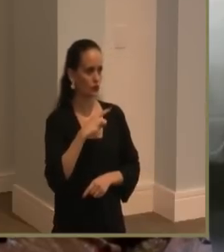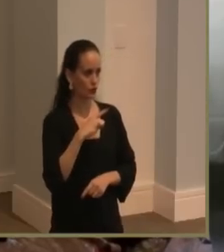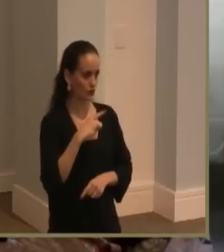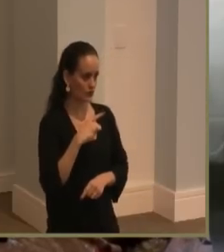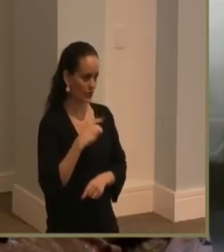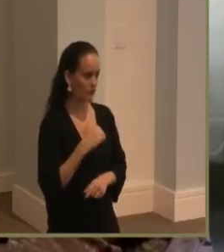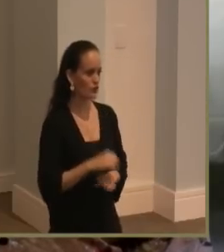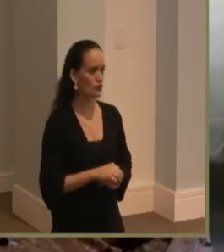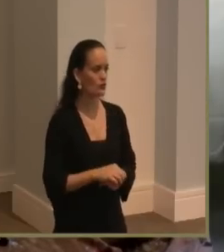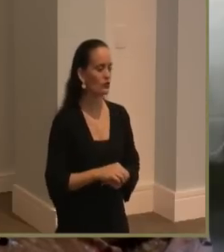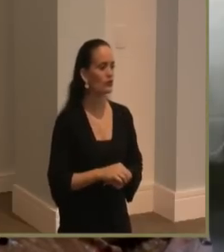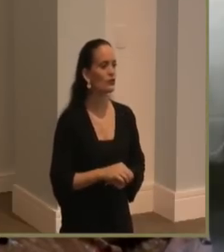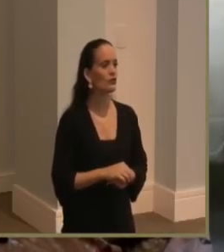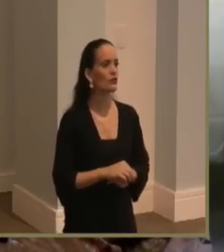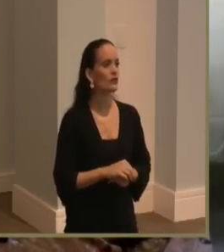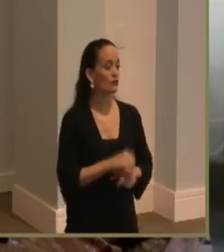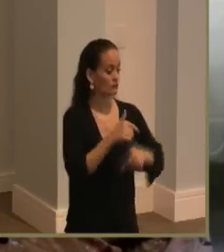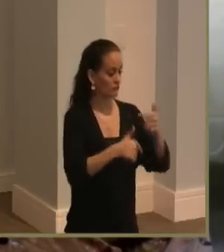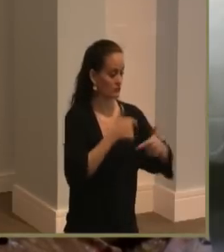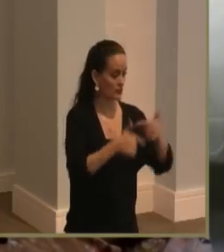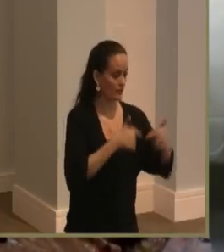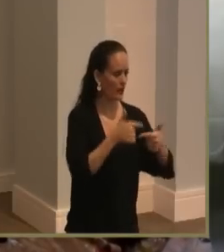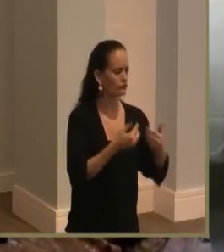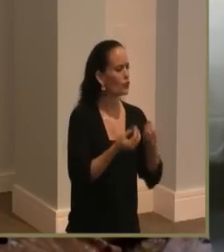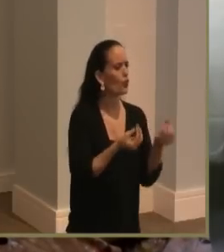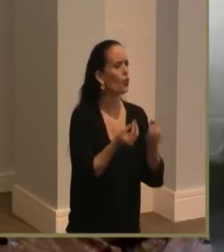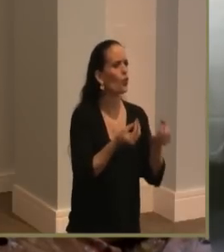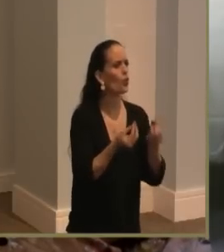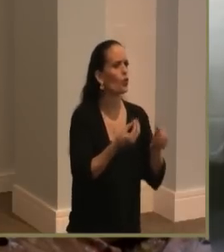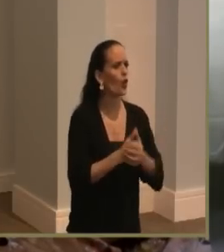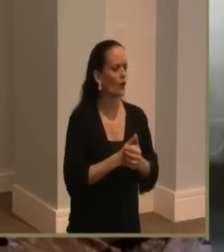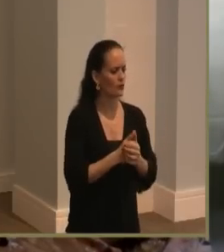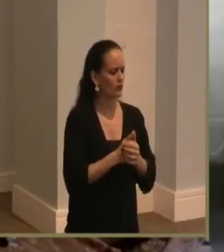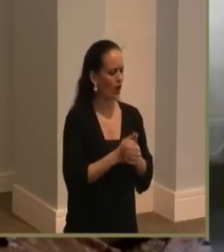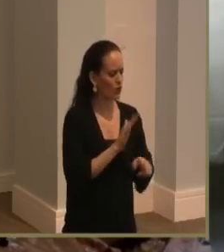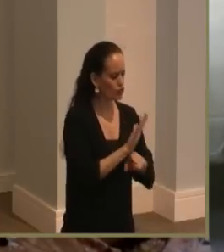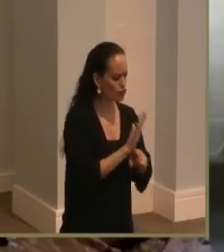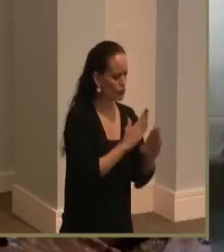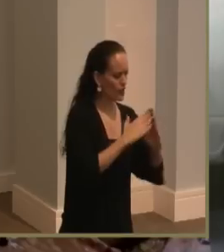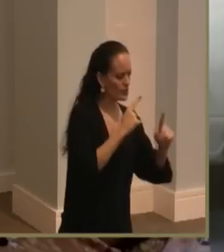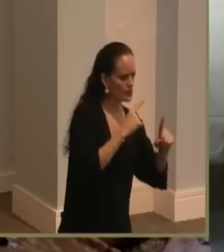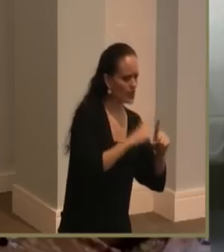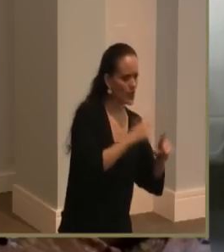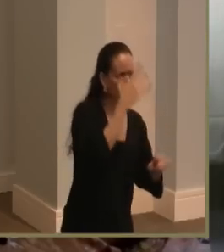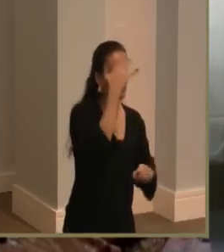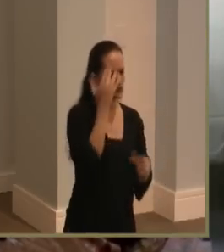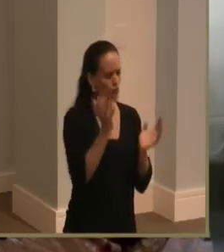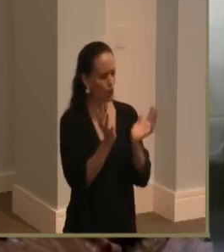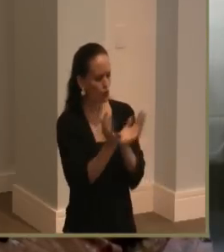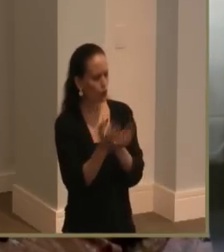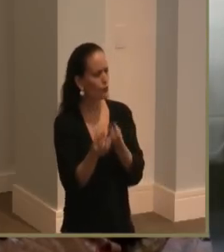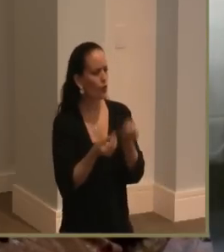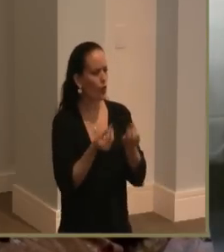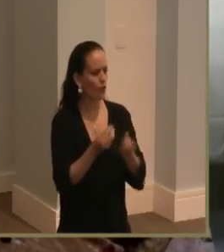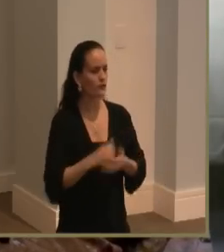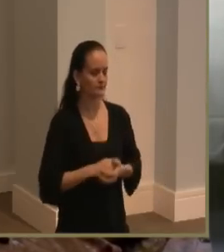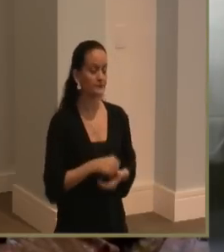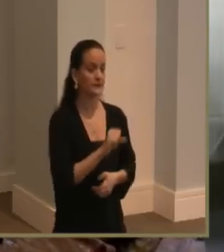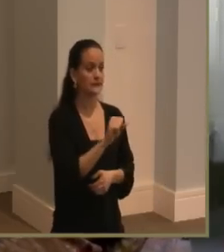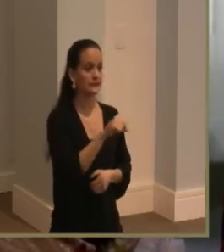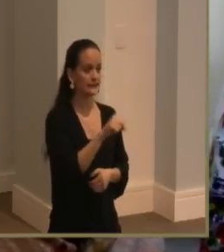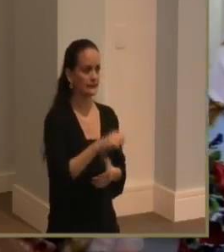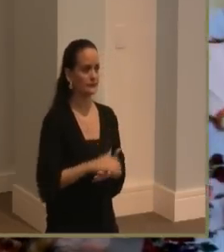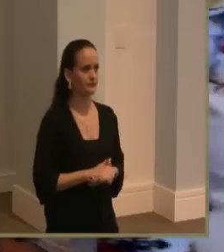atuação deste ministério. Ela atua mais ou menos com igrejas, com grupos, pessoas que vêm aqui receber? Nós